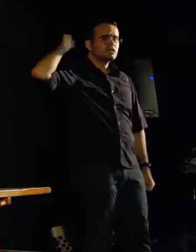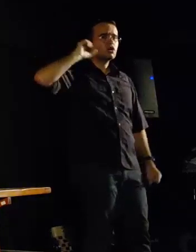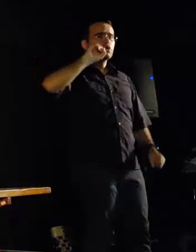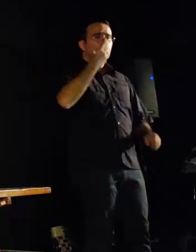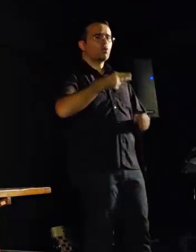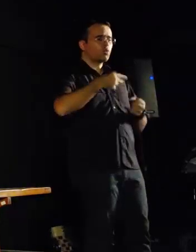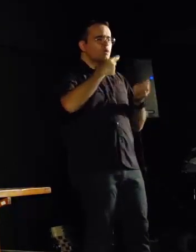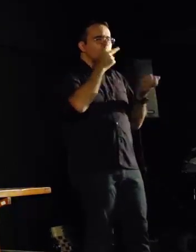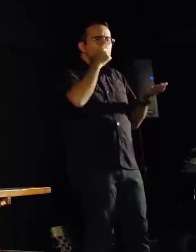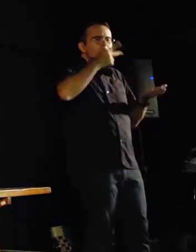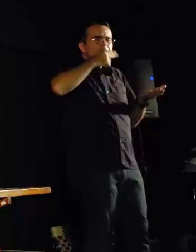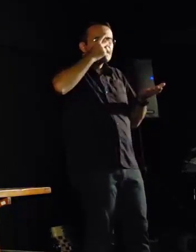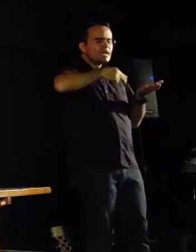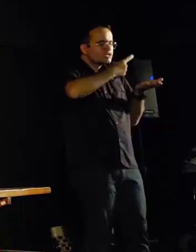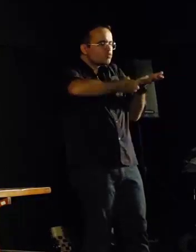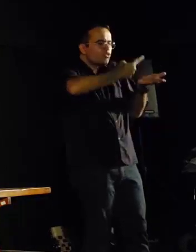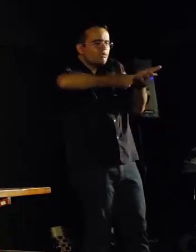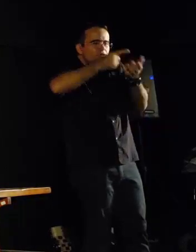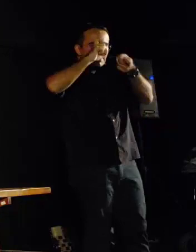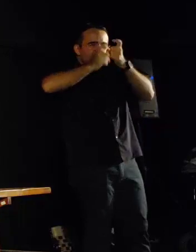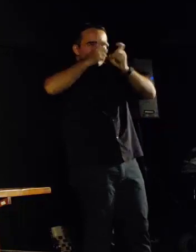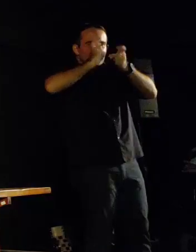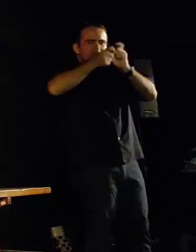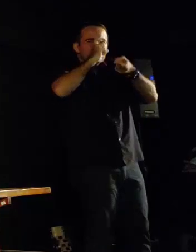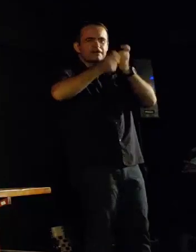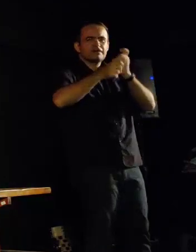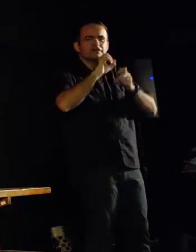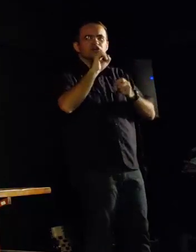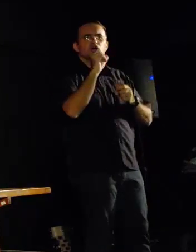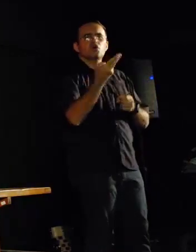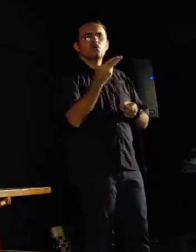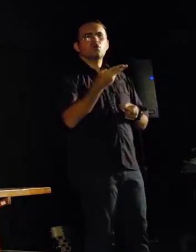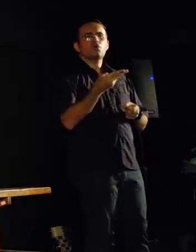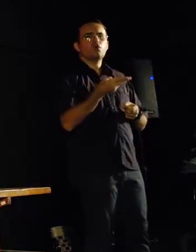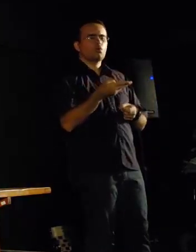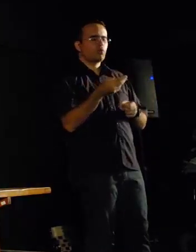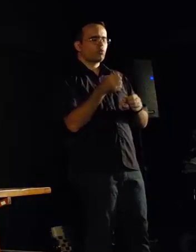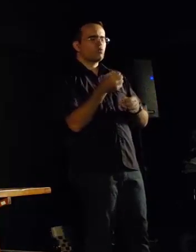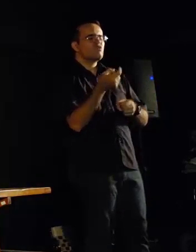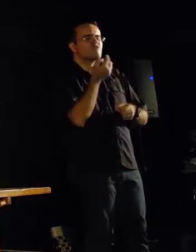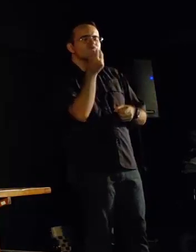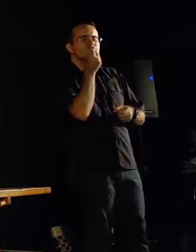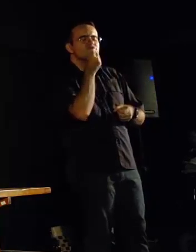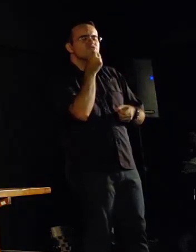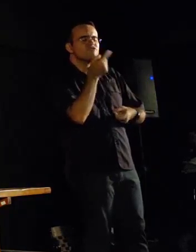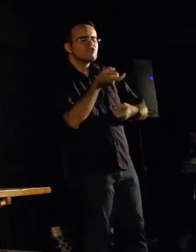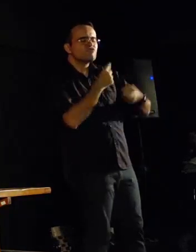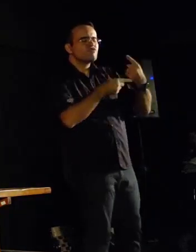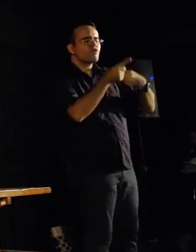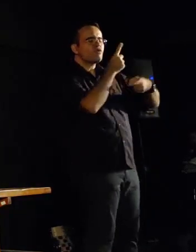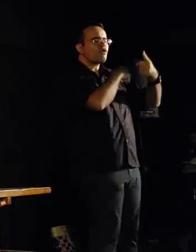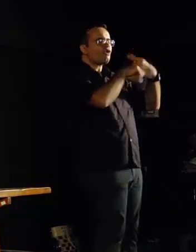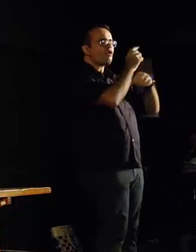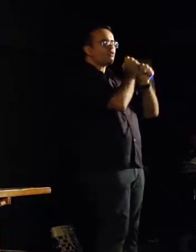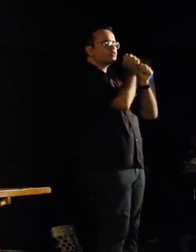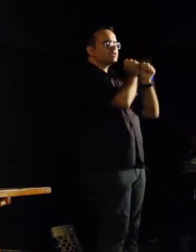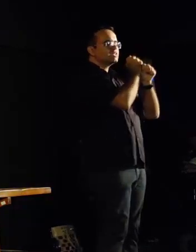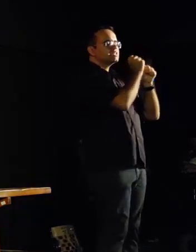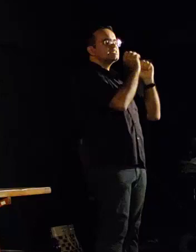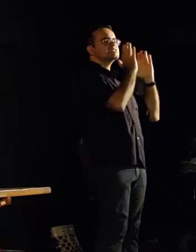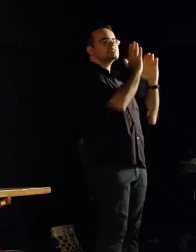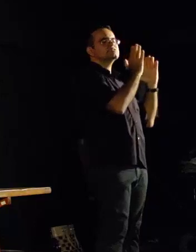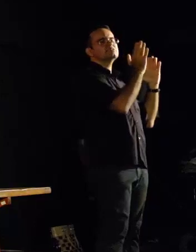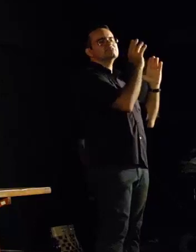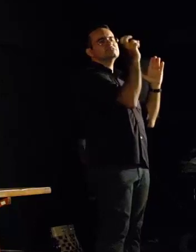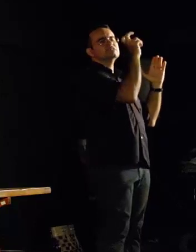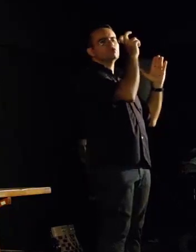pactos anteriores? Fazer a roda voltar uns 5 anos atrás? Ou nós queremos, de fato, uma democracia que até